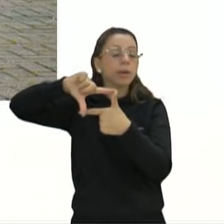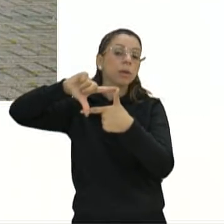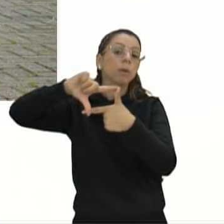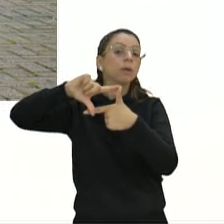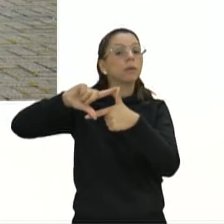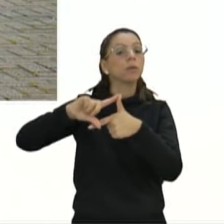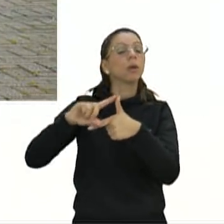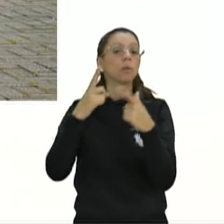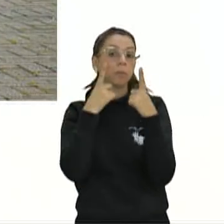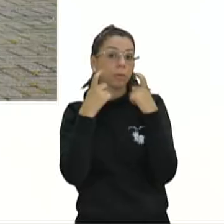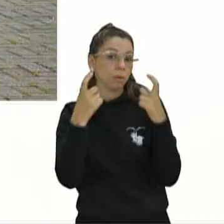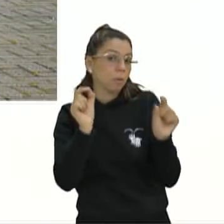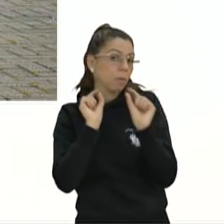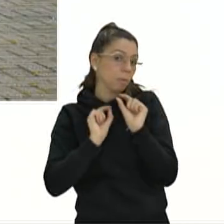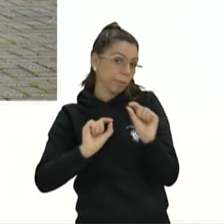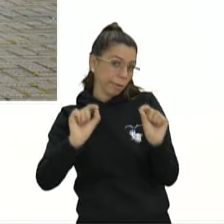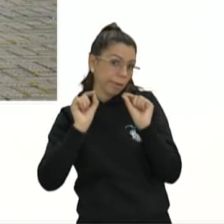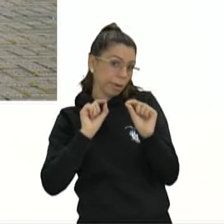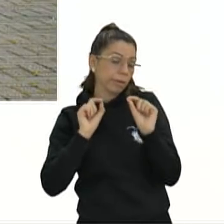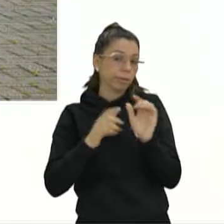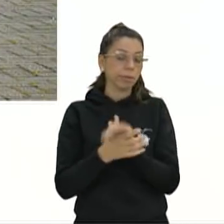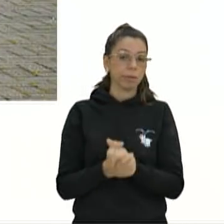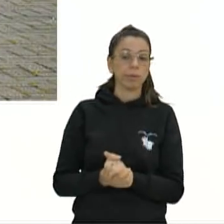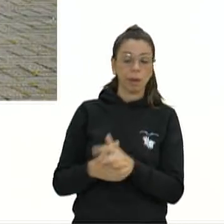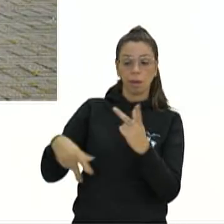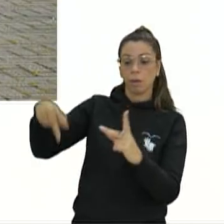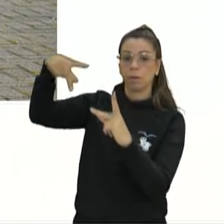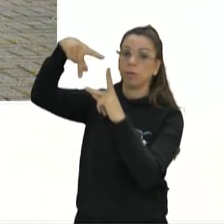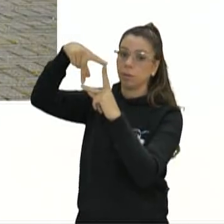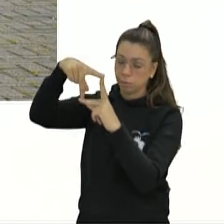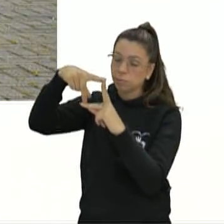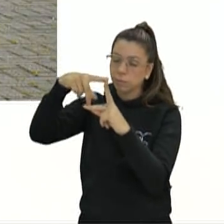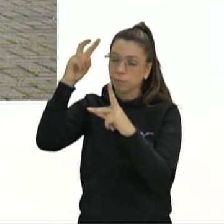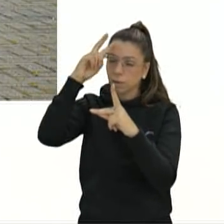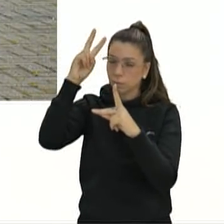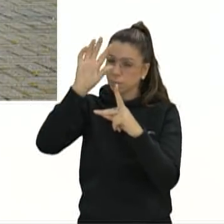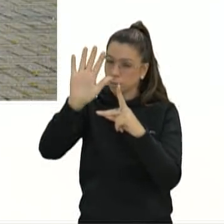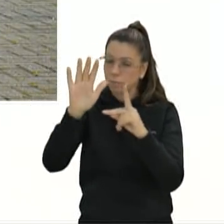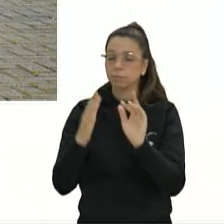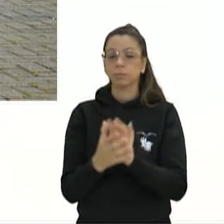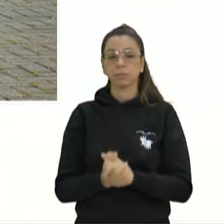caso as faces sejam quadrangulares. Você vai lembrar disso logo, logo.